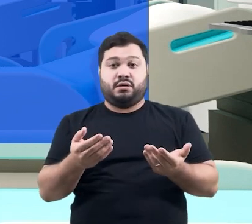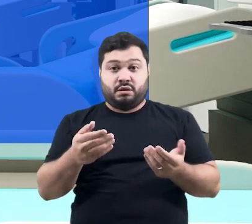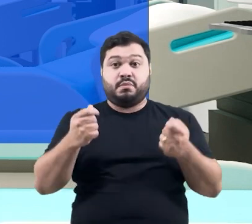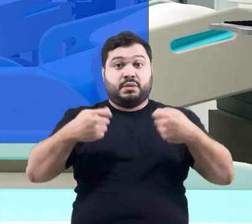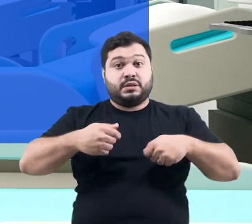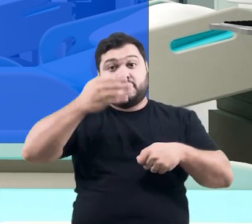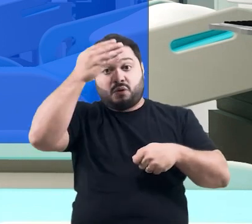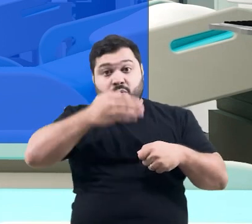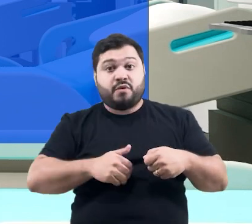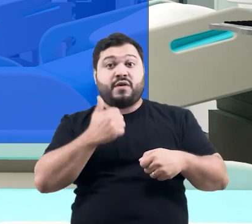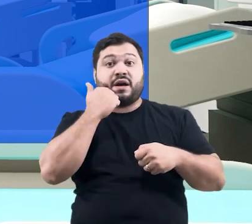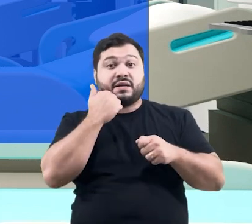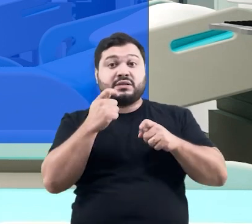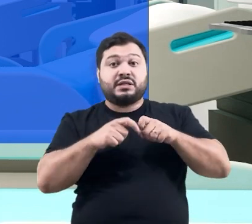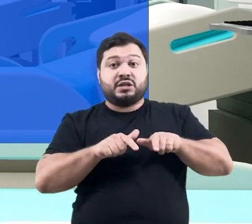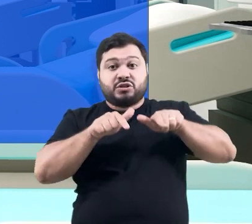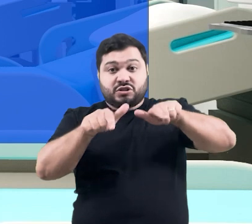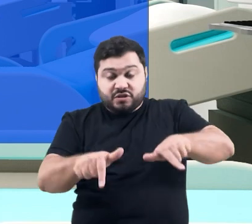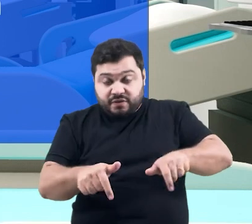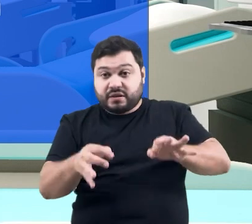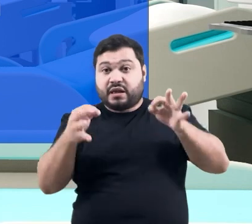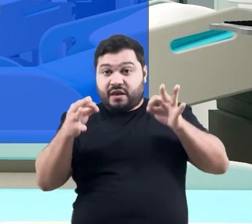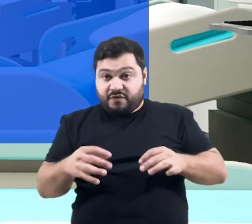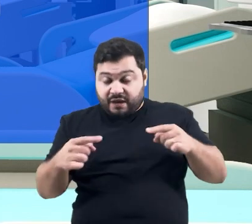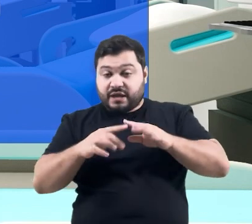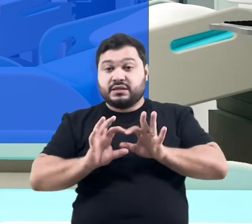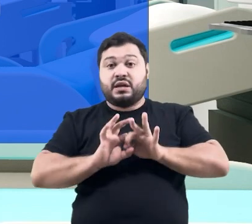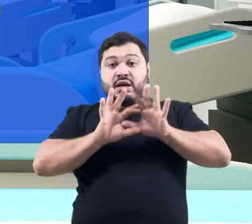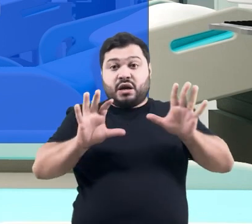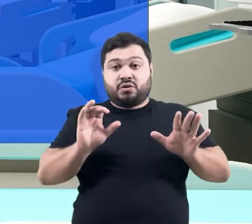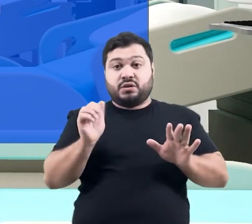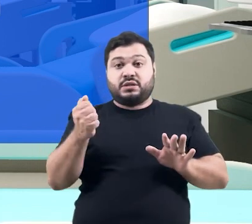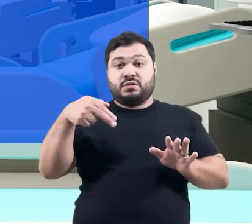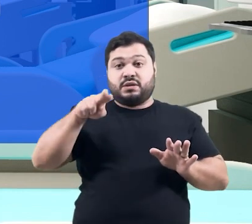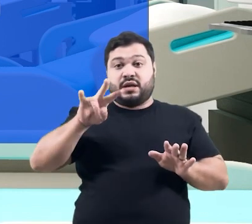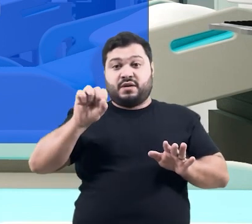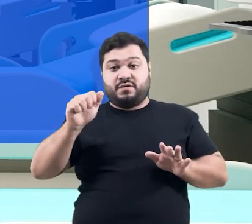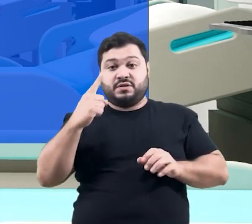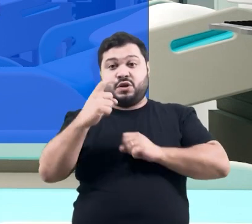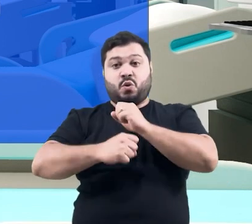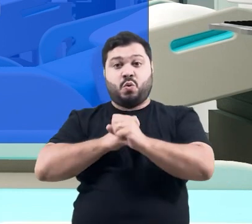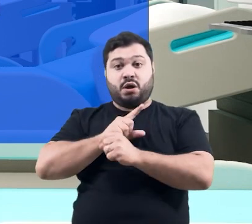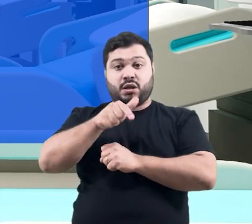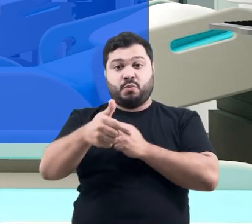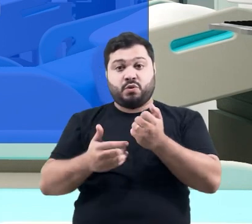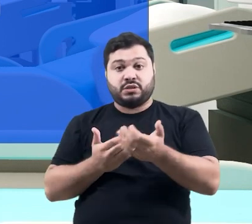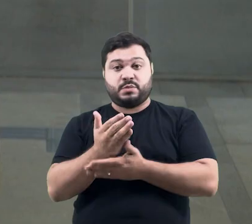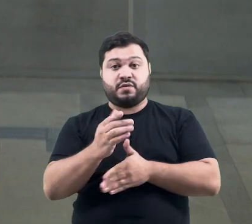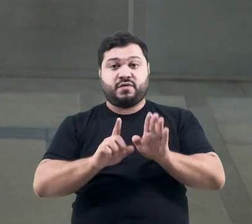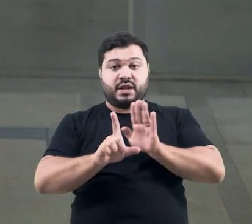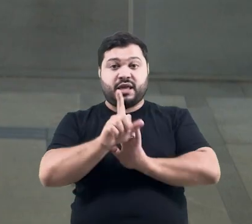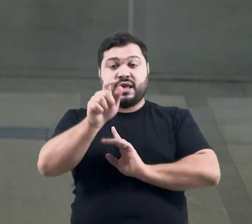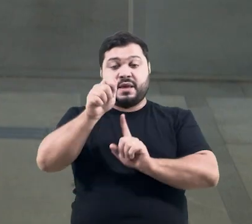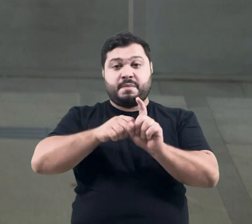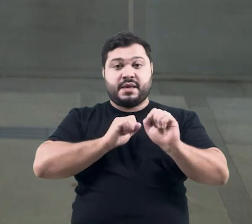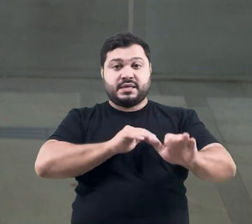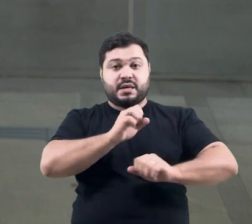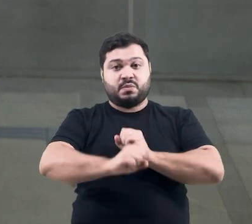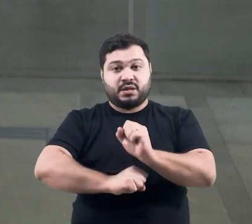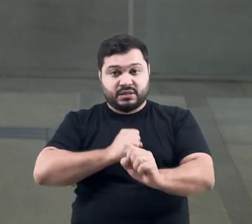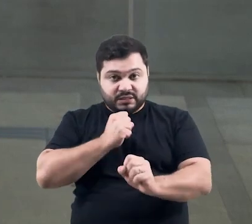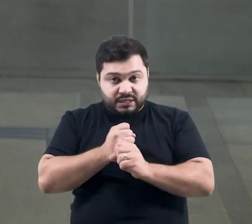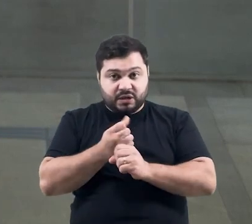da ANS, mediante comprovação científica de sua eficácia e autorização da Anvisa. Um ano depois da aprovação da